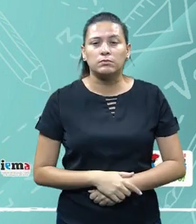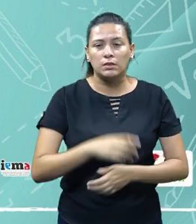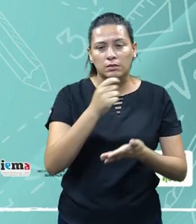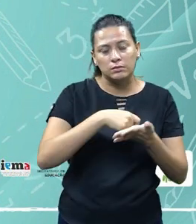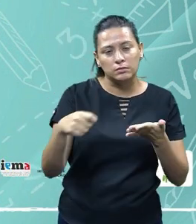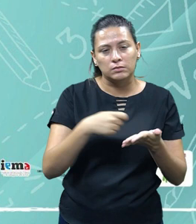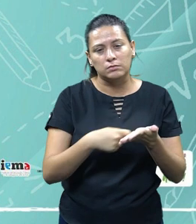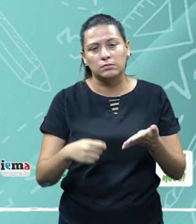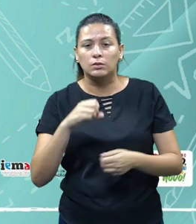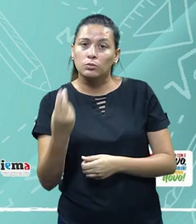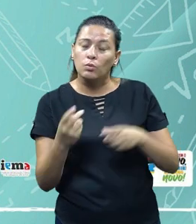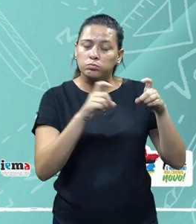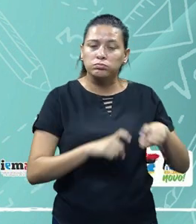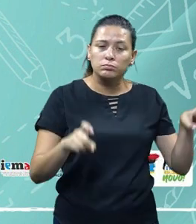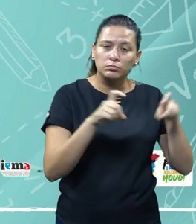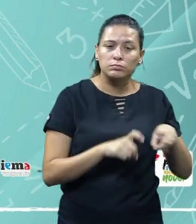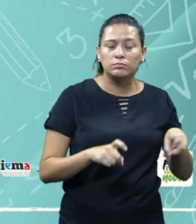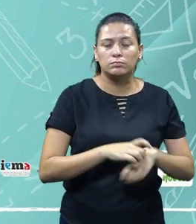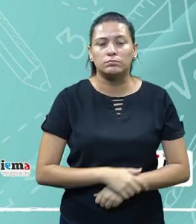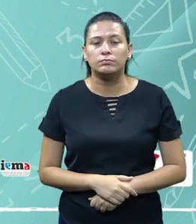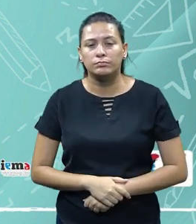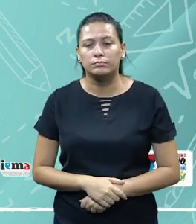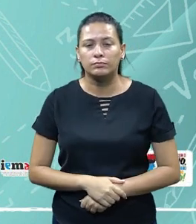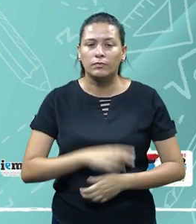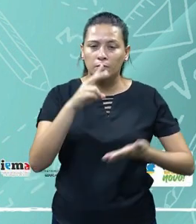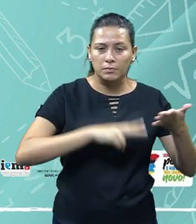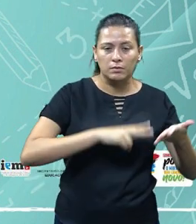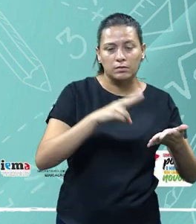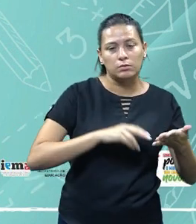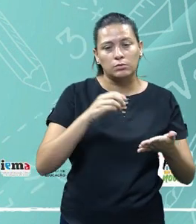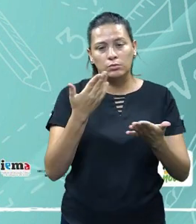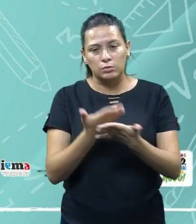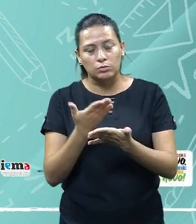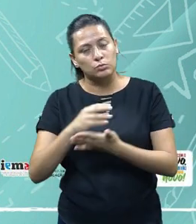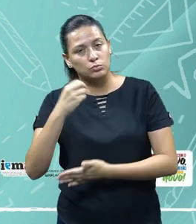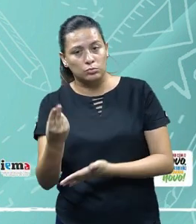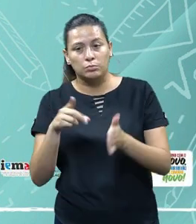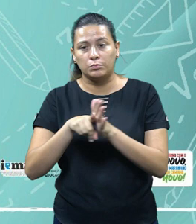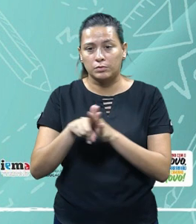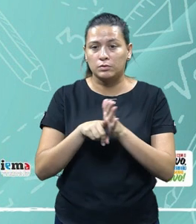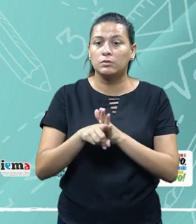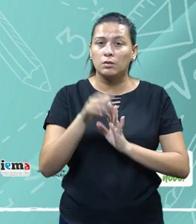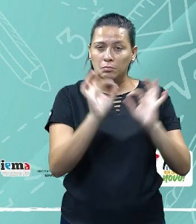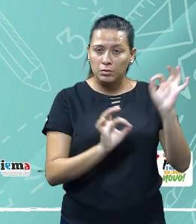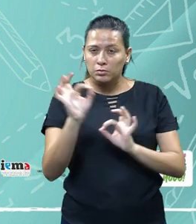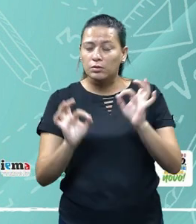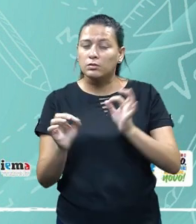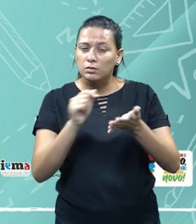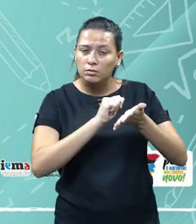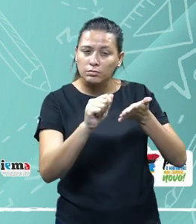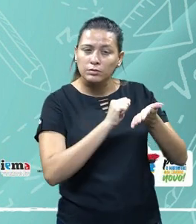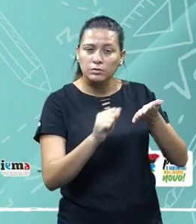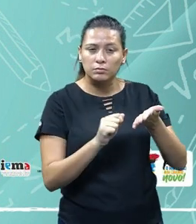ele escrevendo a mão ou no seu computador tá a de uma leitura estudo ou pesquisa você pode elaborar o